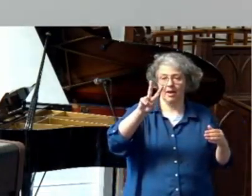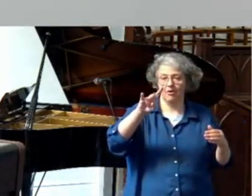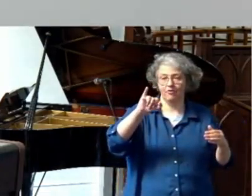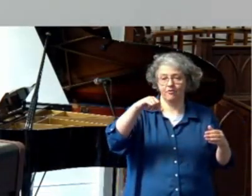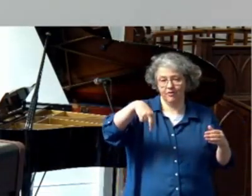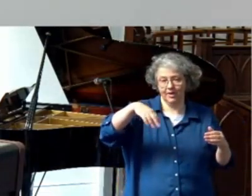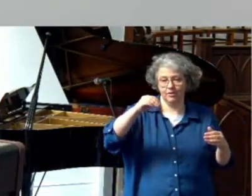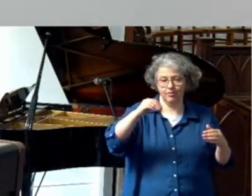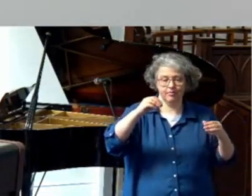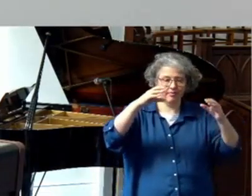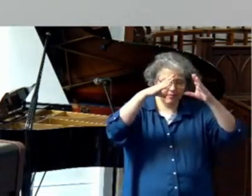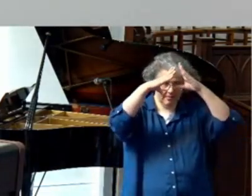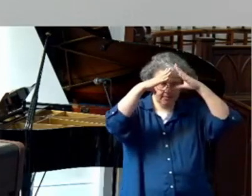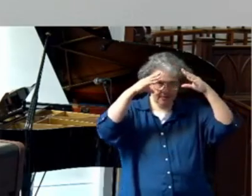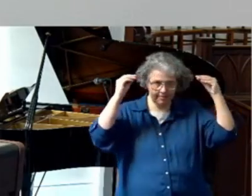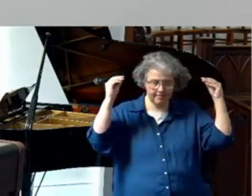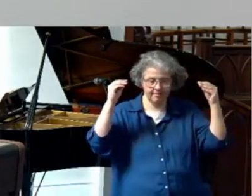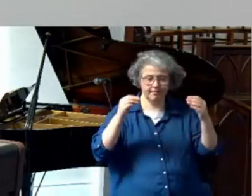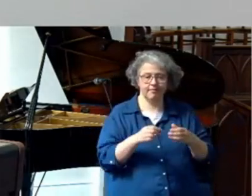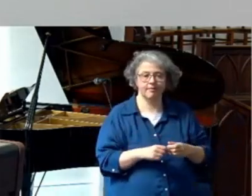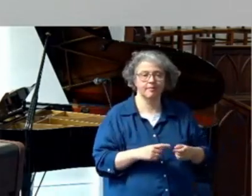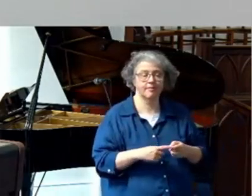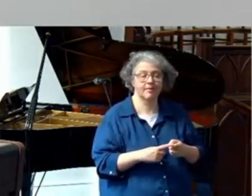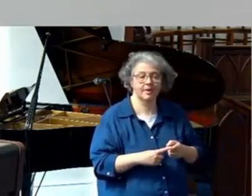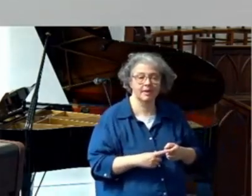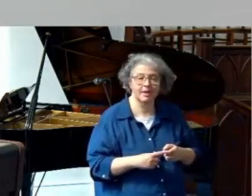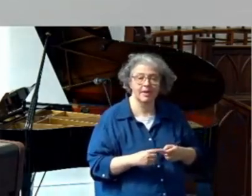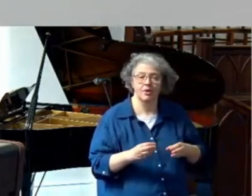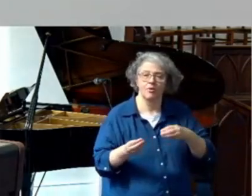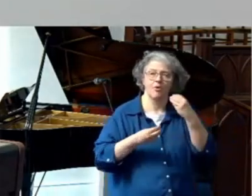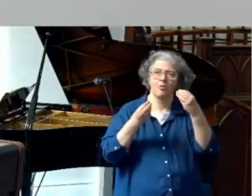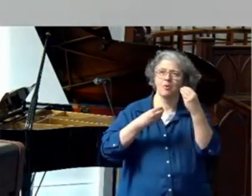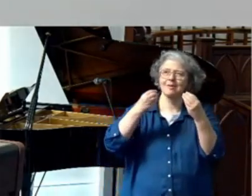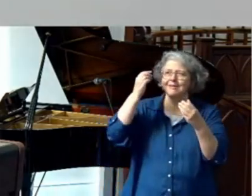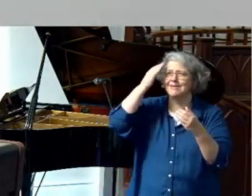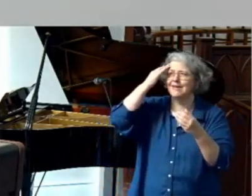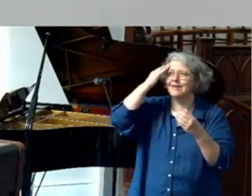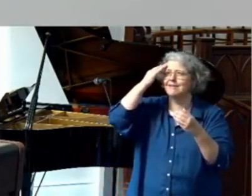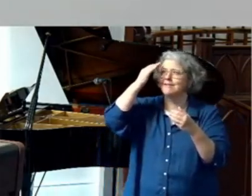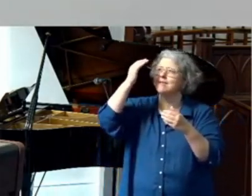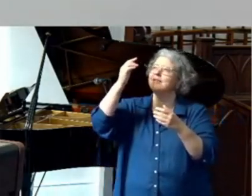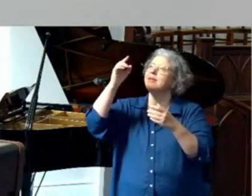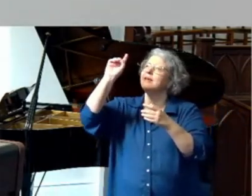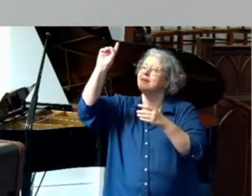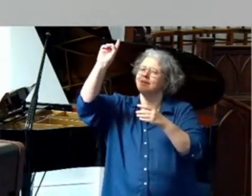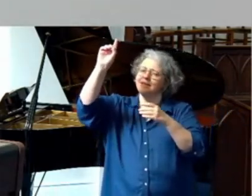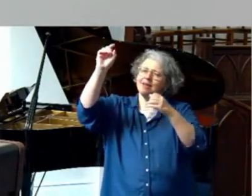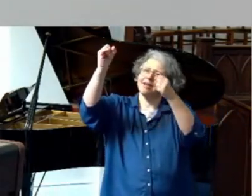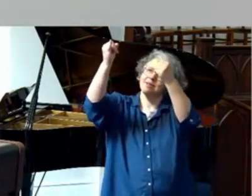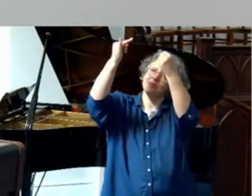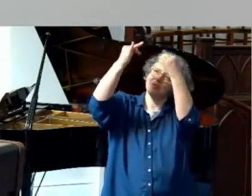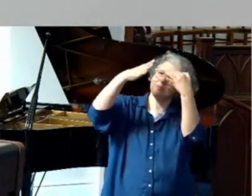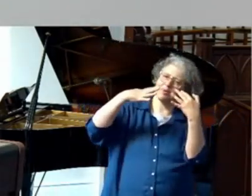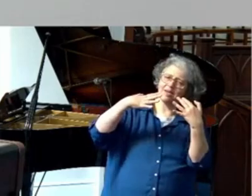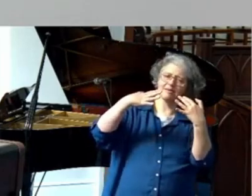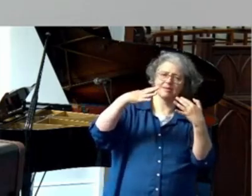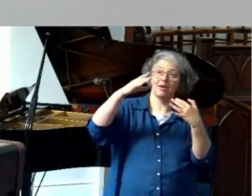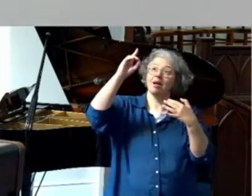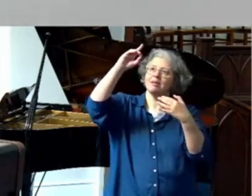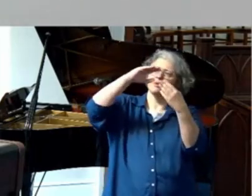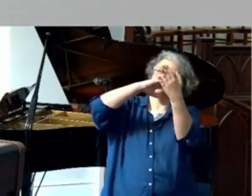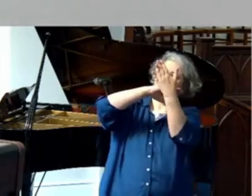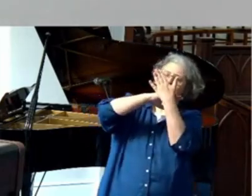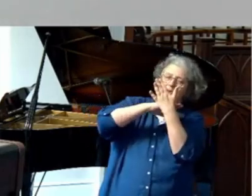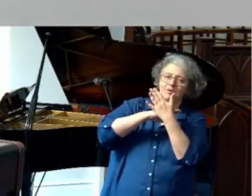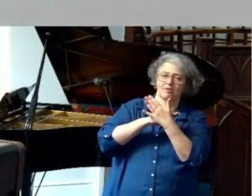nós temos de submeter os nossos planos à providência de Deus, porque todos os aspectos da nossa vida estão nas mãos